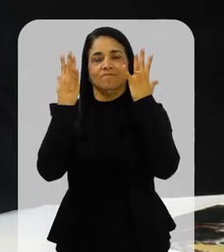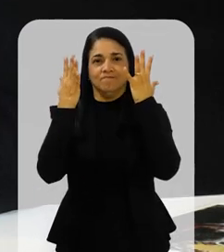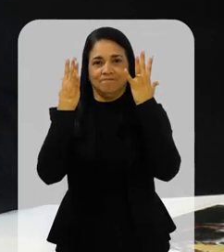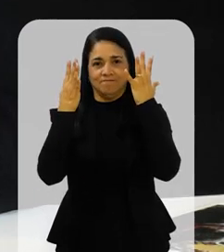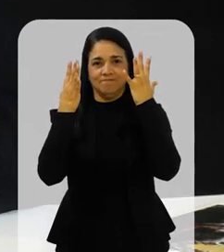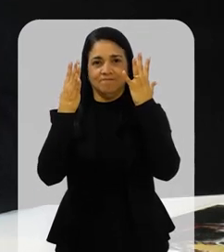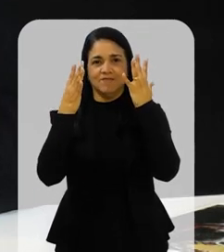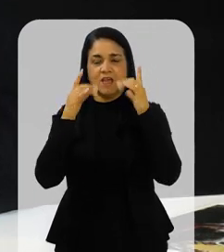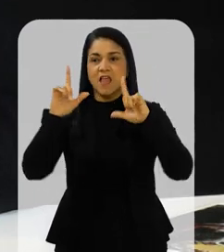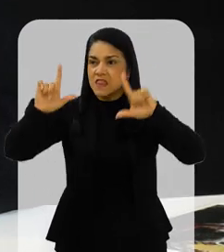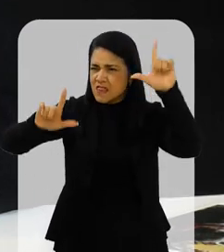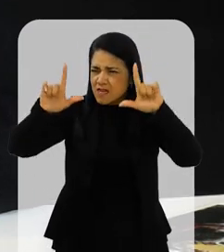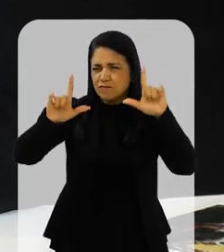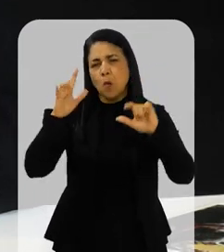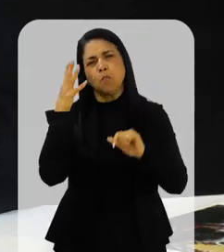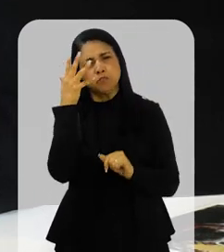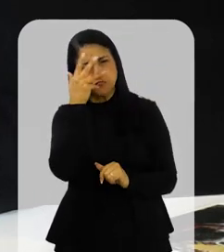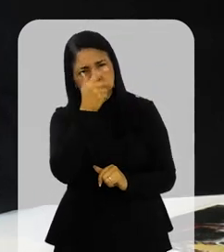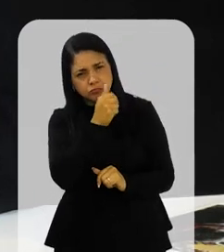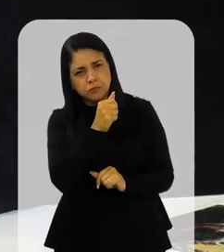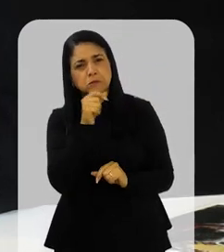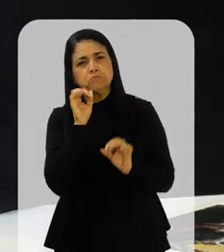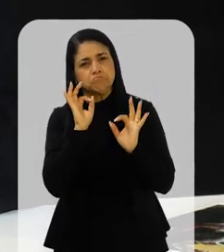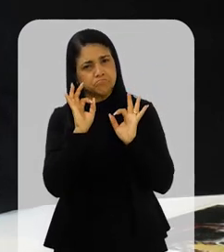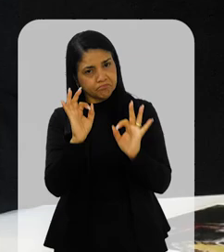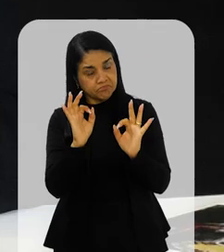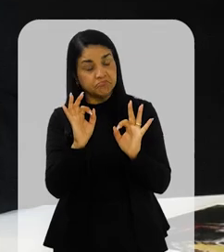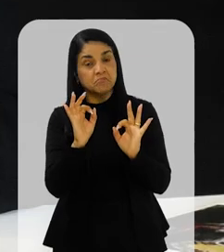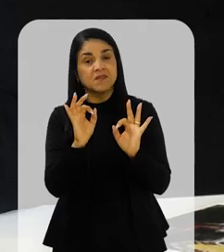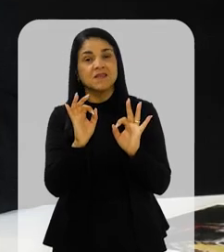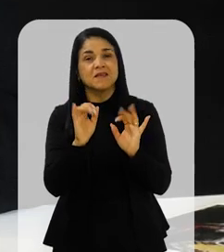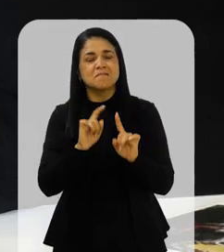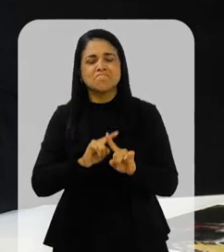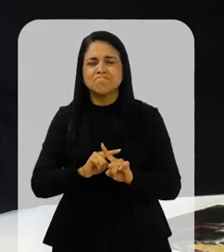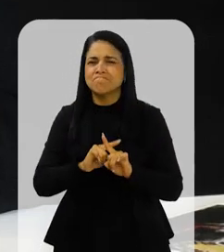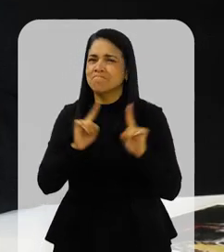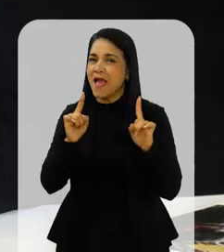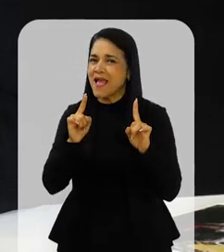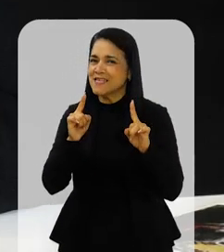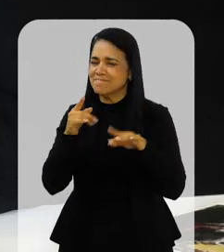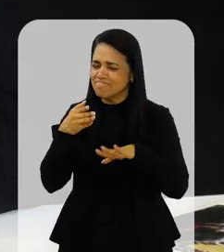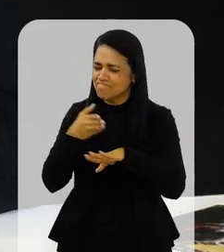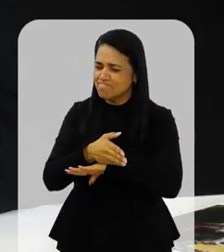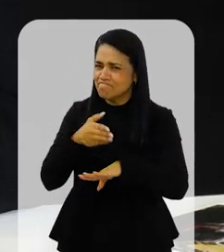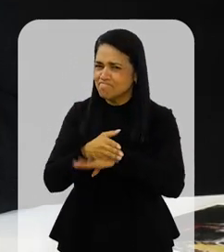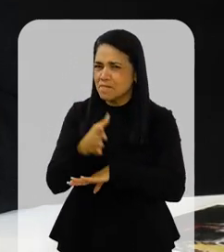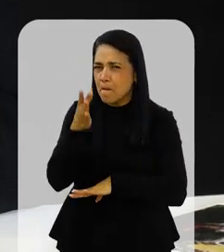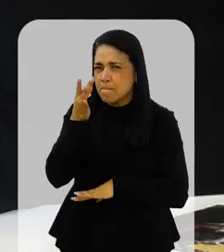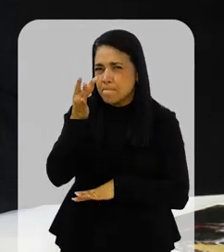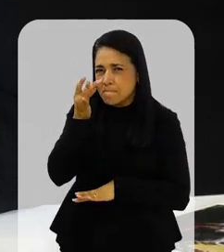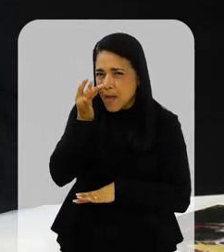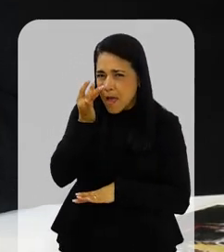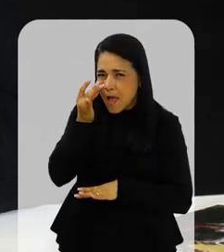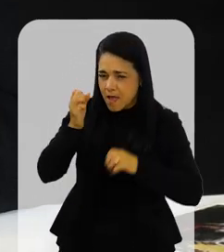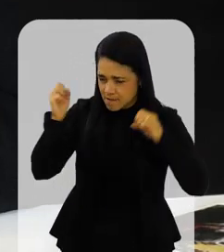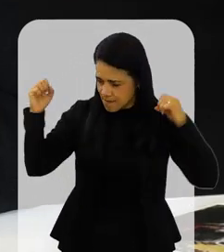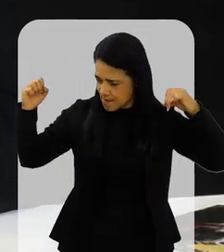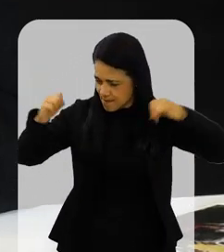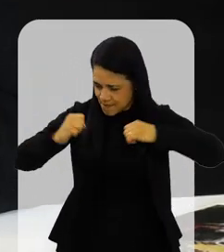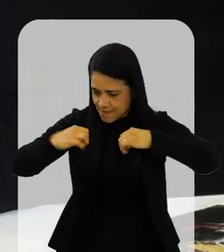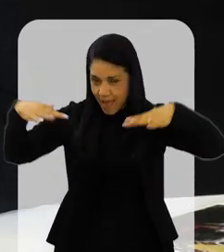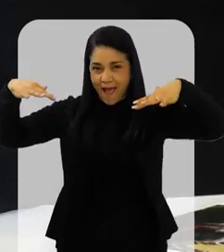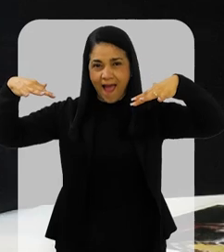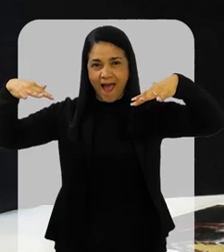é estar presente. Pela televisão é muito bonito, né? Tudo é muito lindo pela televisão, Mas estar numa arquibancada, sendo ela